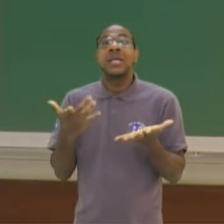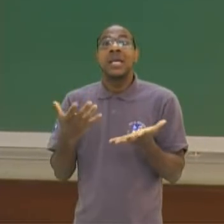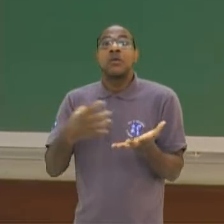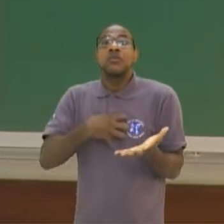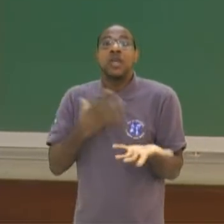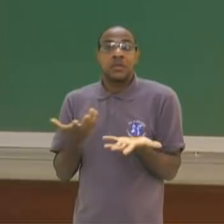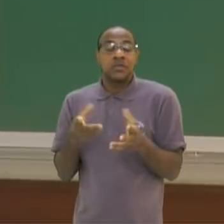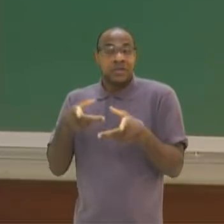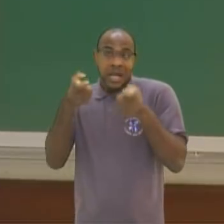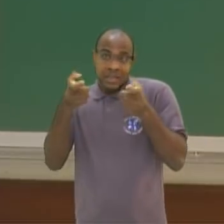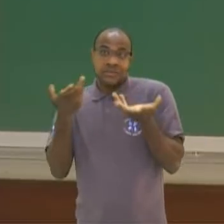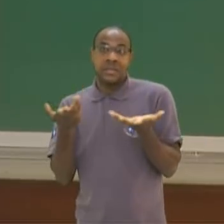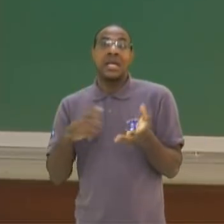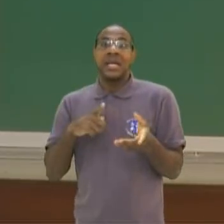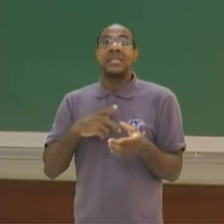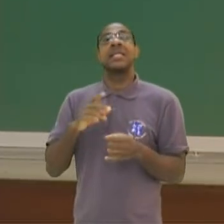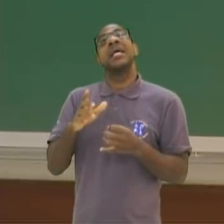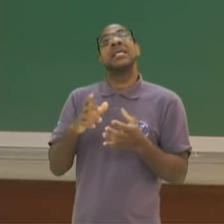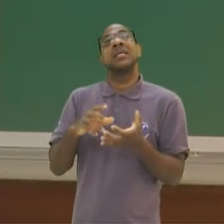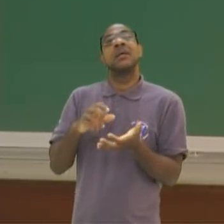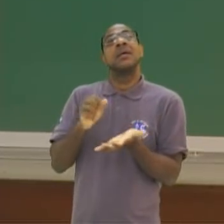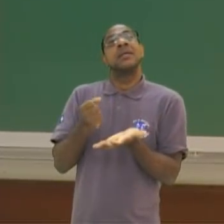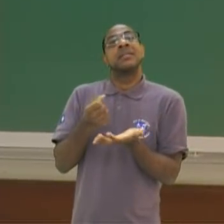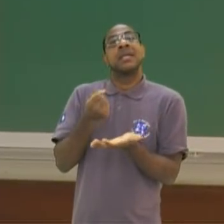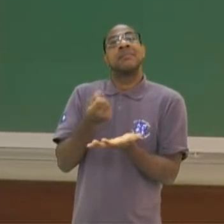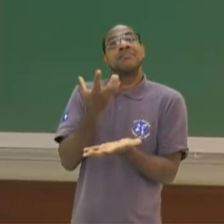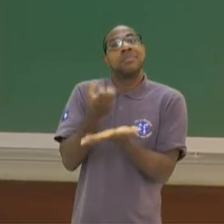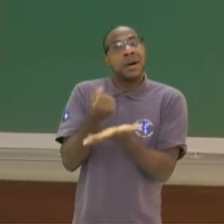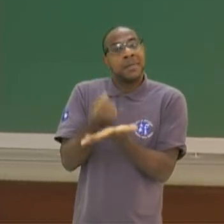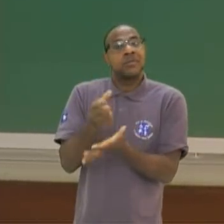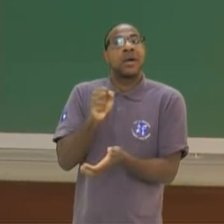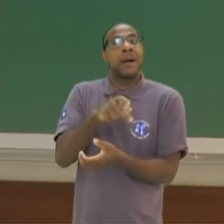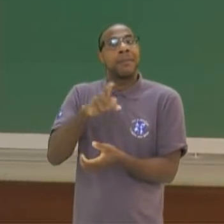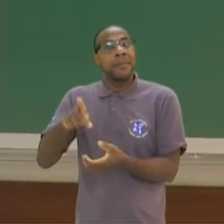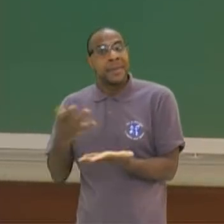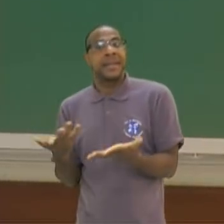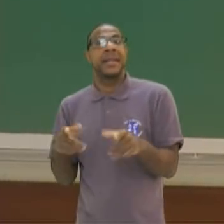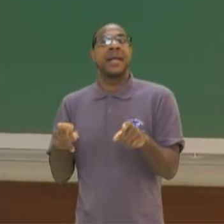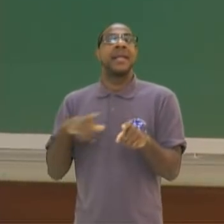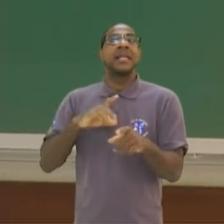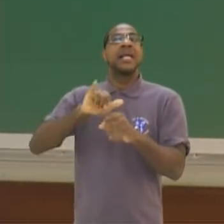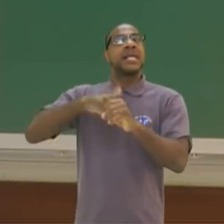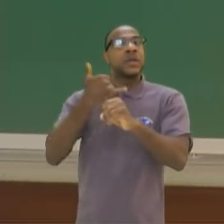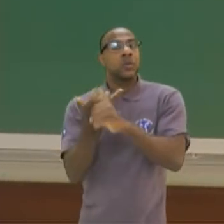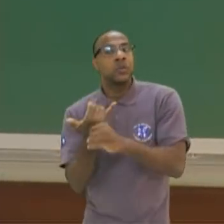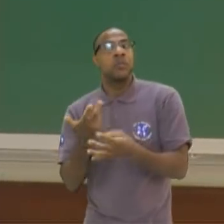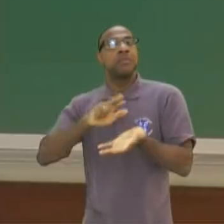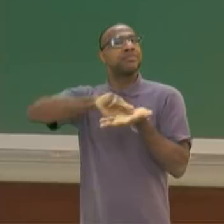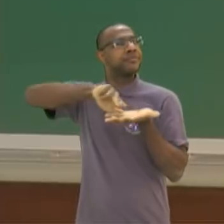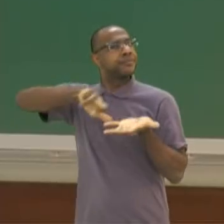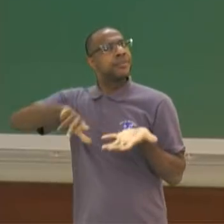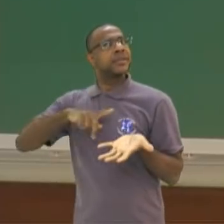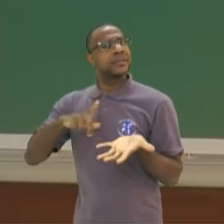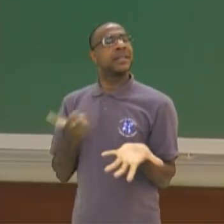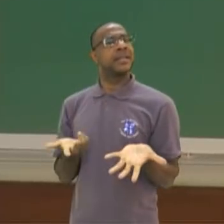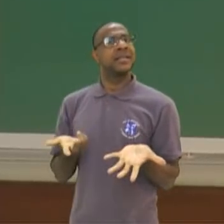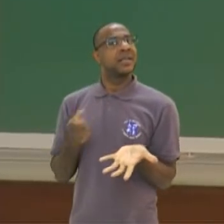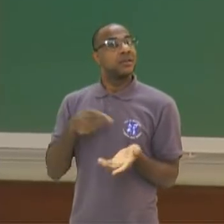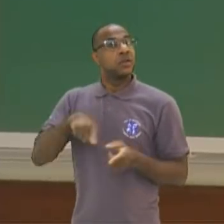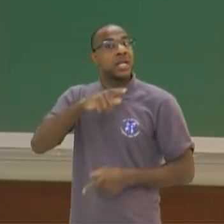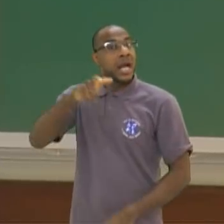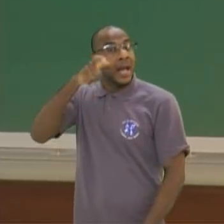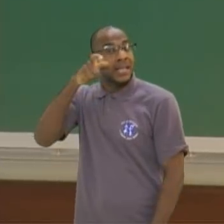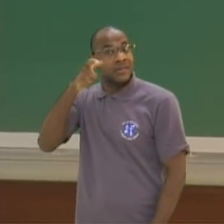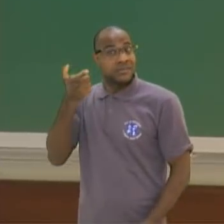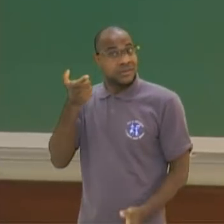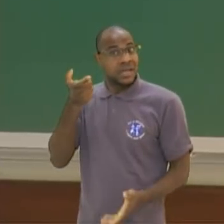YouTube, tem um aplicativo Aula Paraná. Você instalou ele no seu celular? Ótimo. Quando você assiste às aulas,